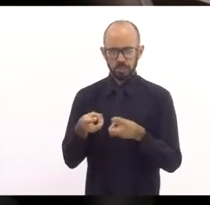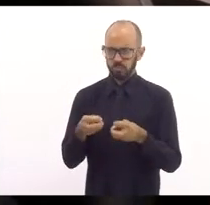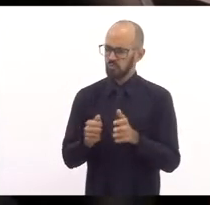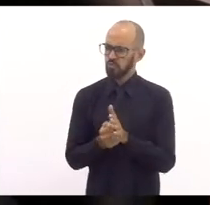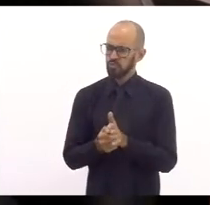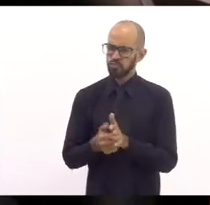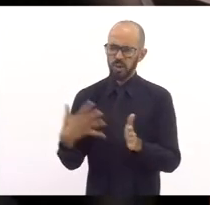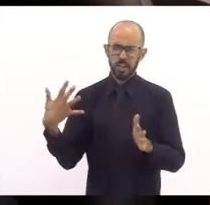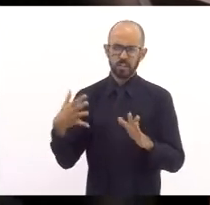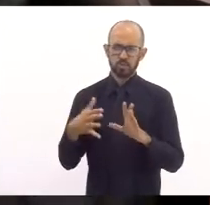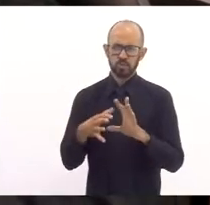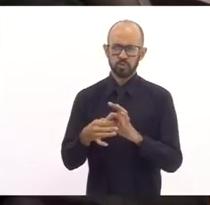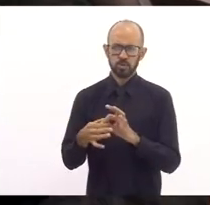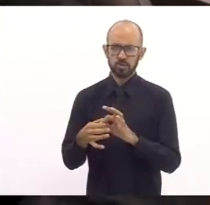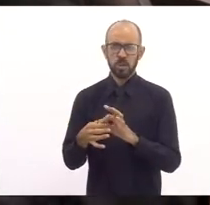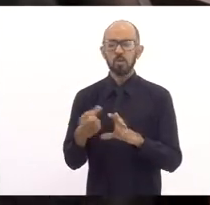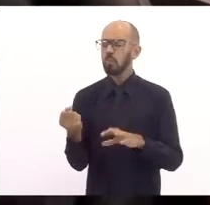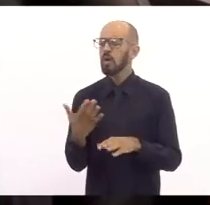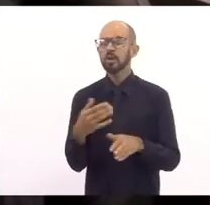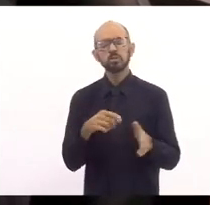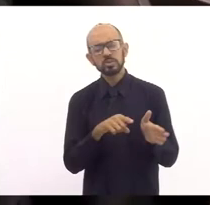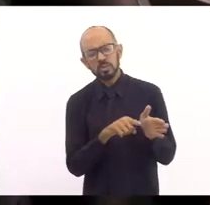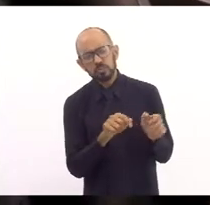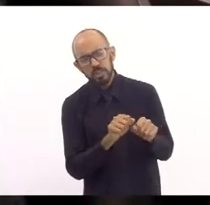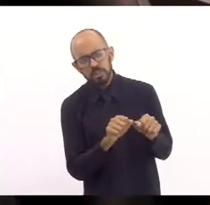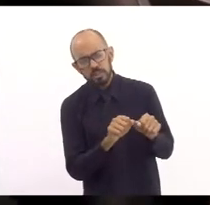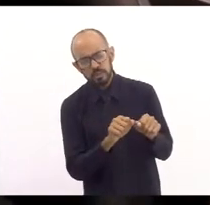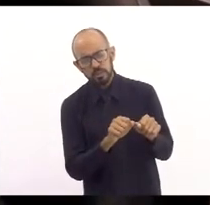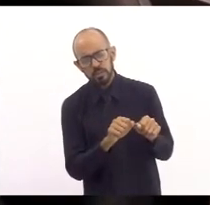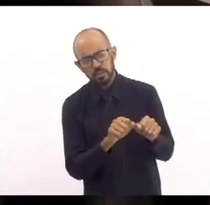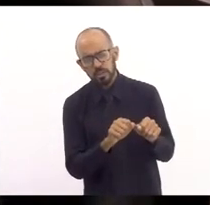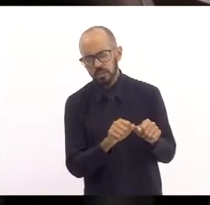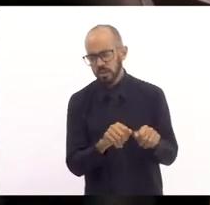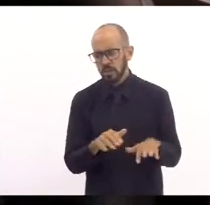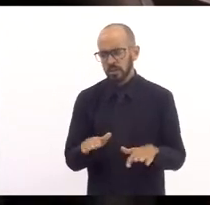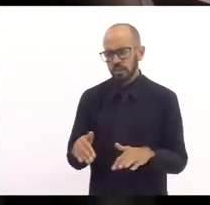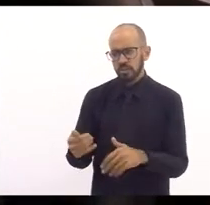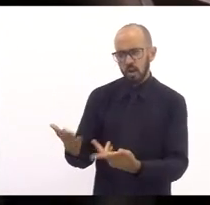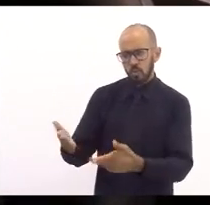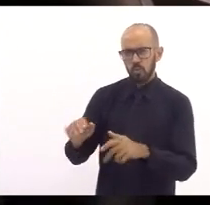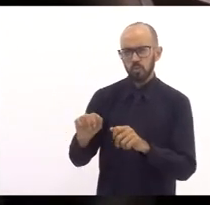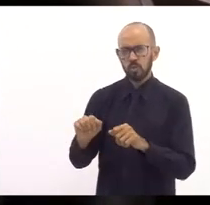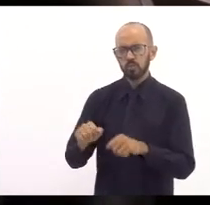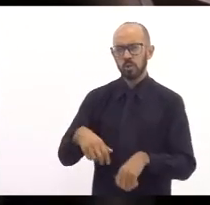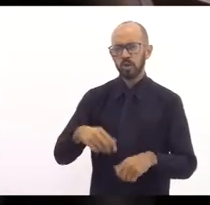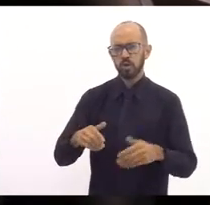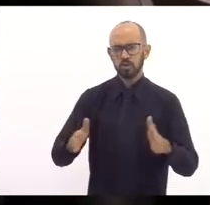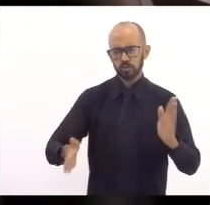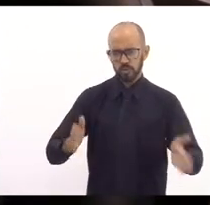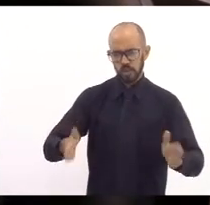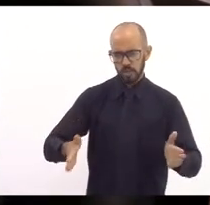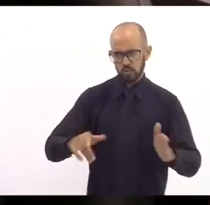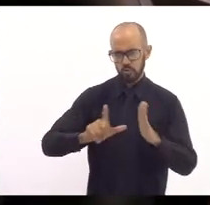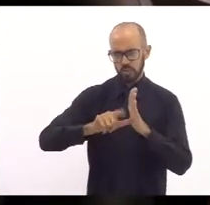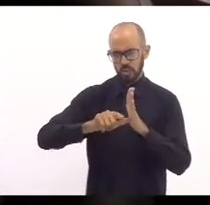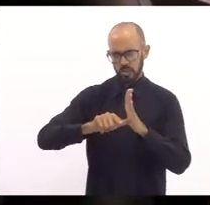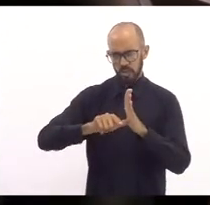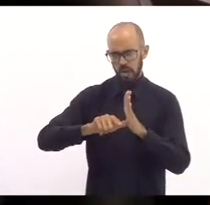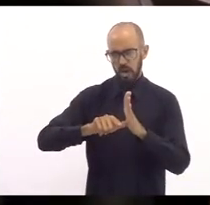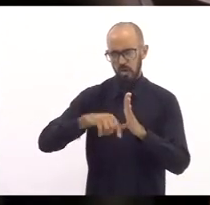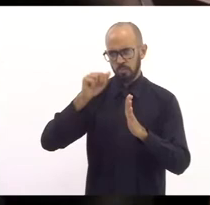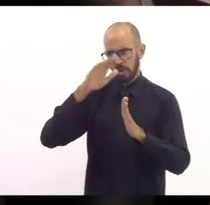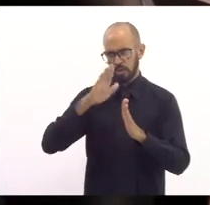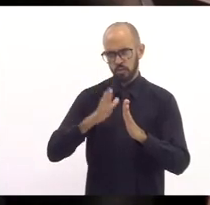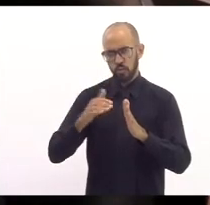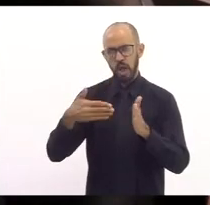que... Onde foi feita? Já lhe falo aqui, com certeza. Foi no trechos entre Central do Brasil, Deodoro e